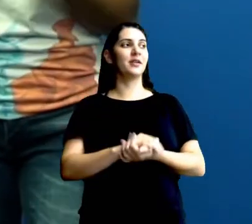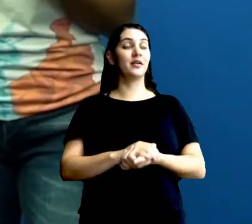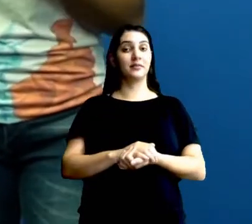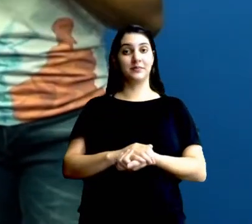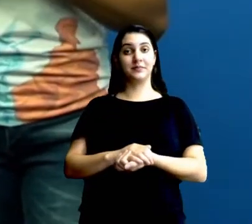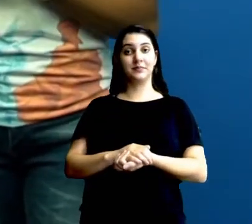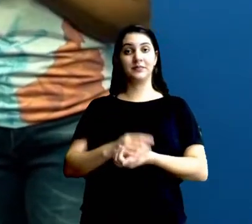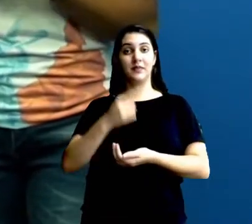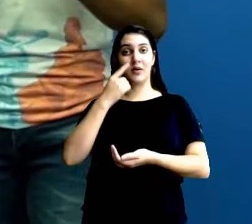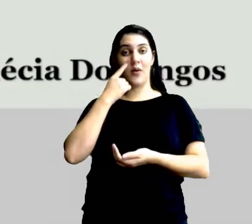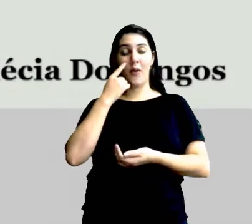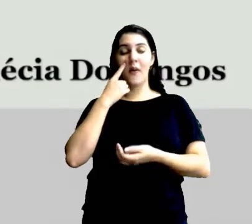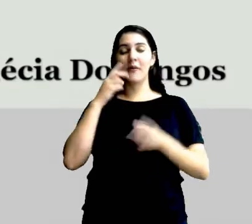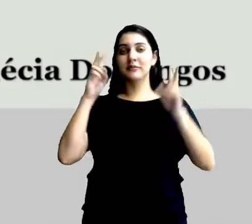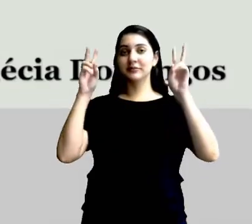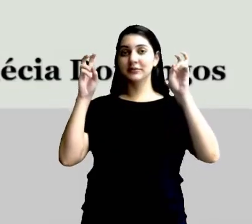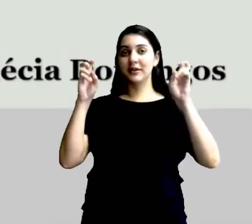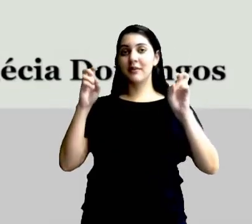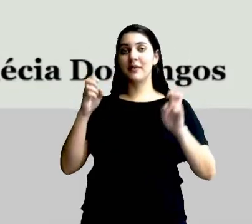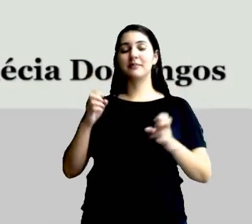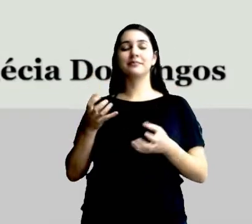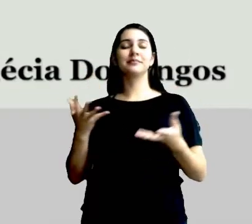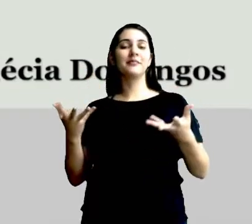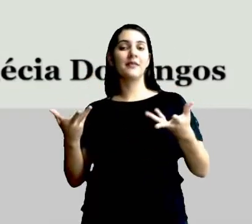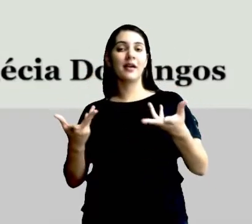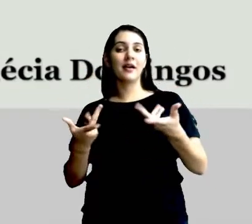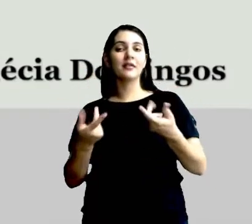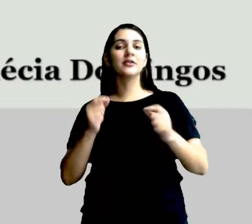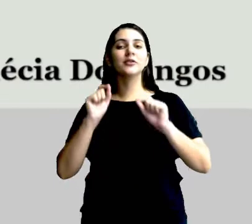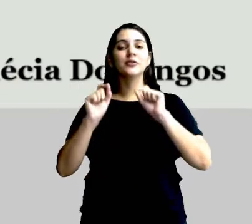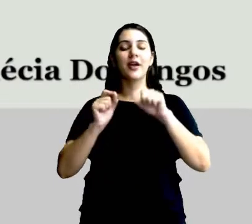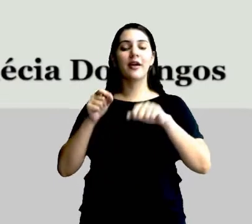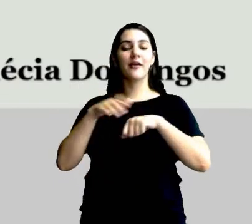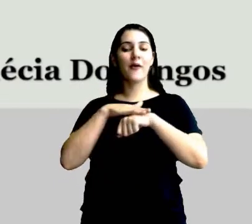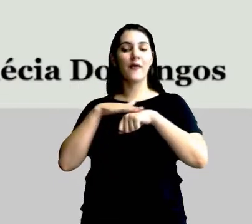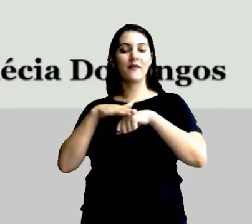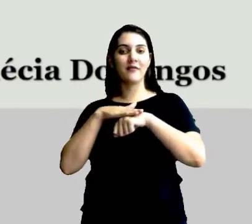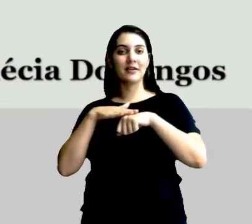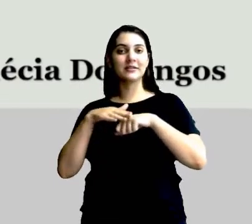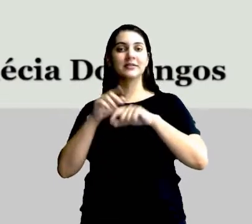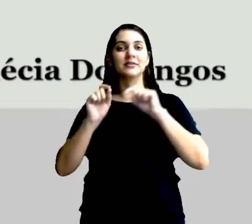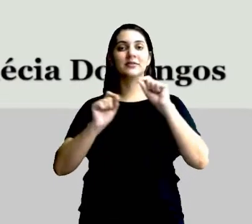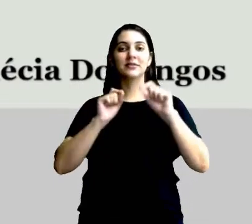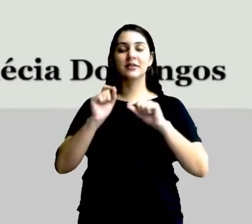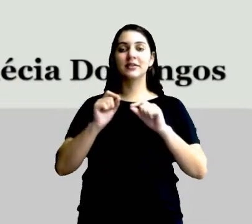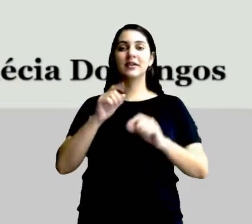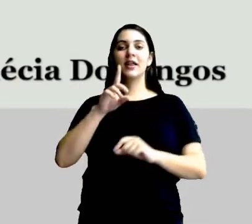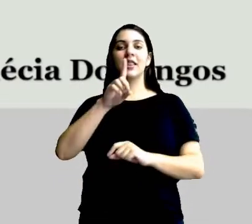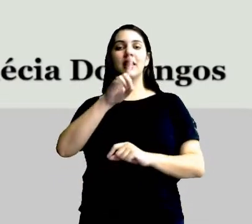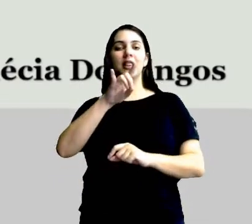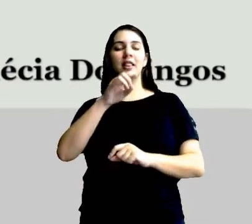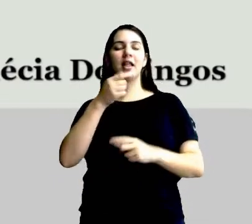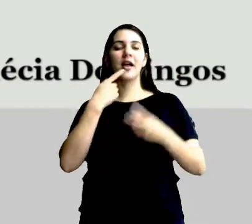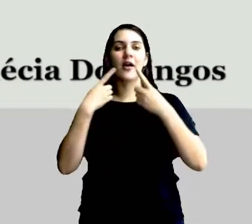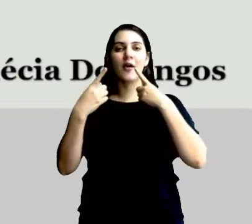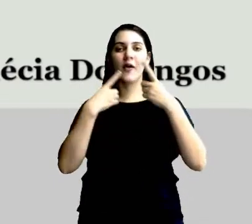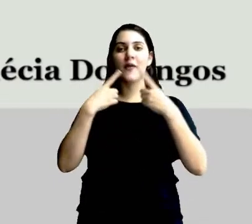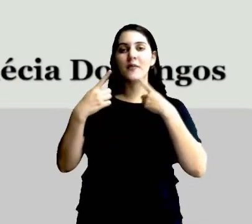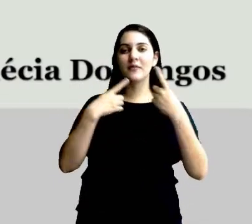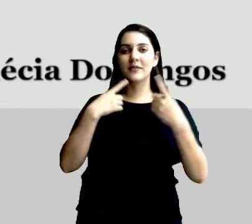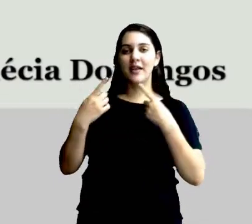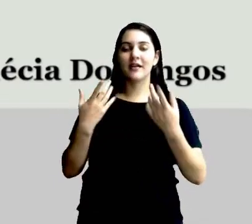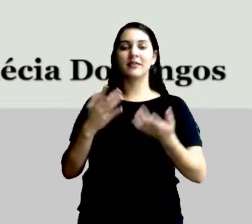amores. Hoje o tema é maravilhoso, tá? Tem a ver com conversa, diálogo e que quer dizer talking about